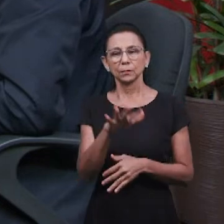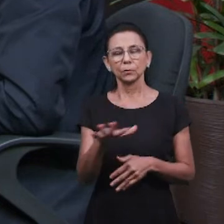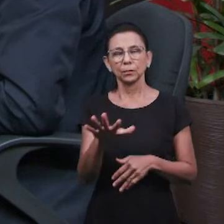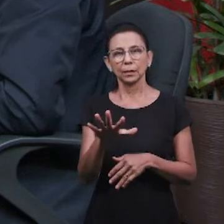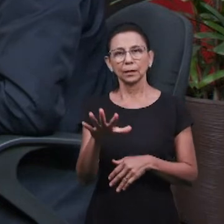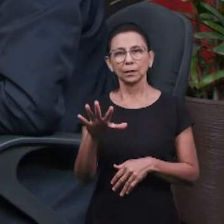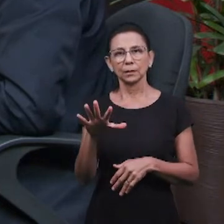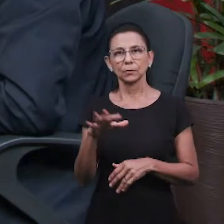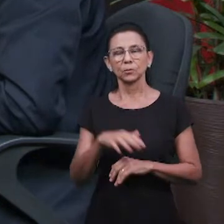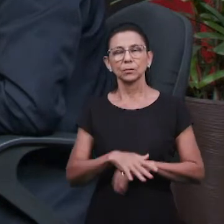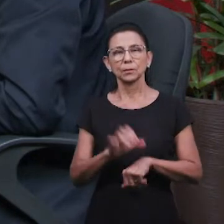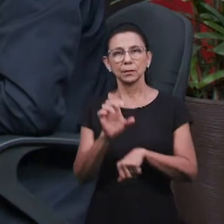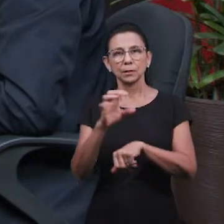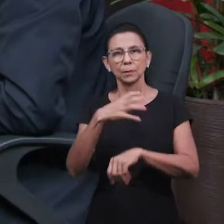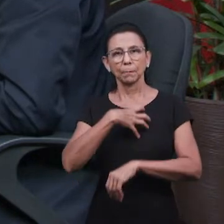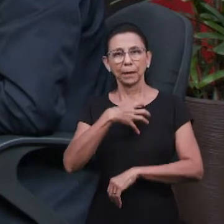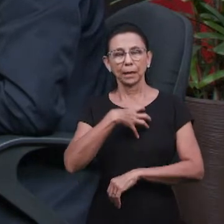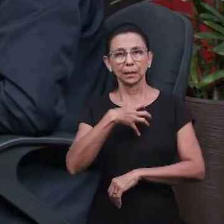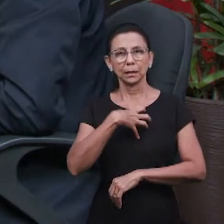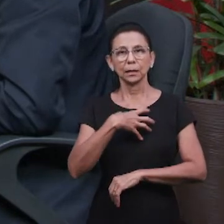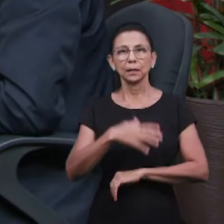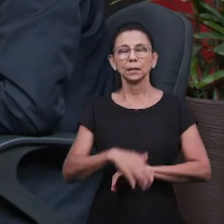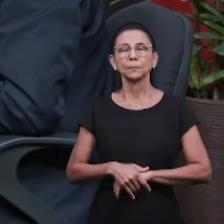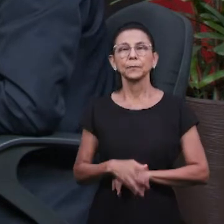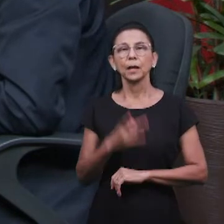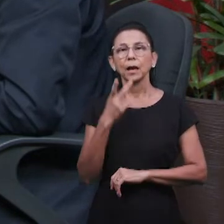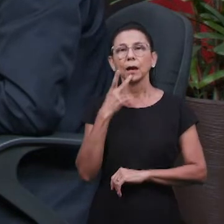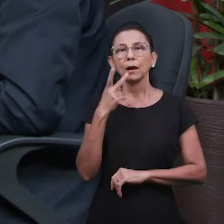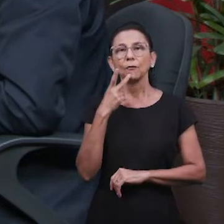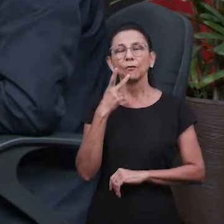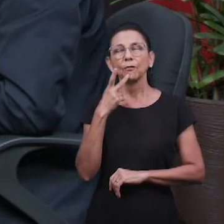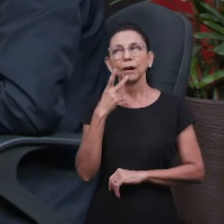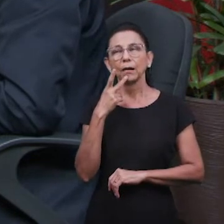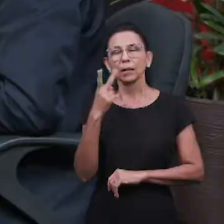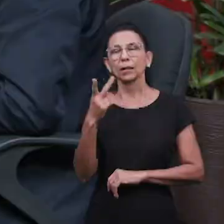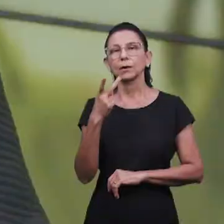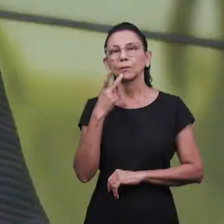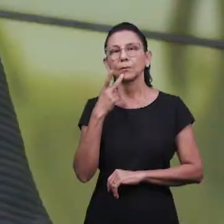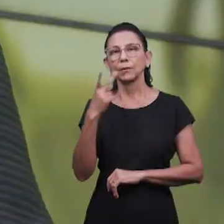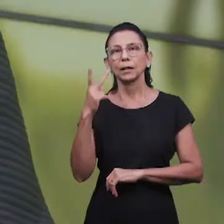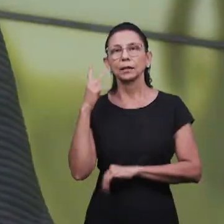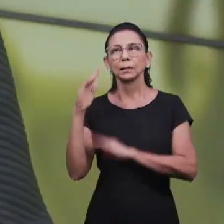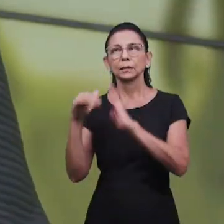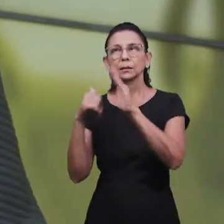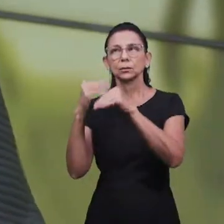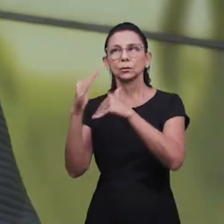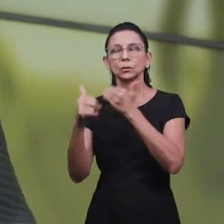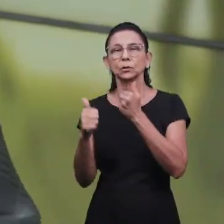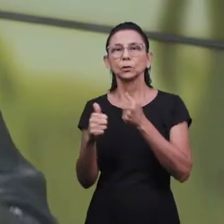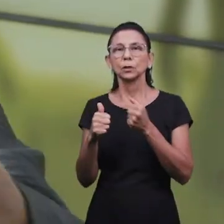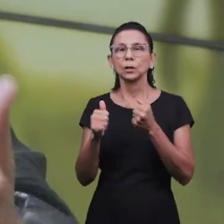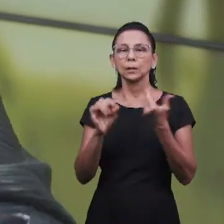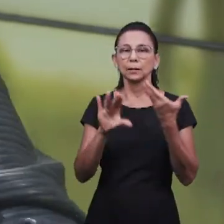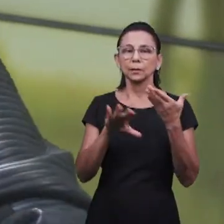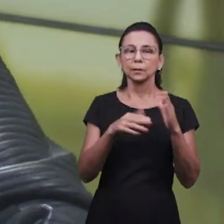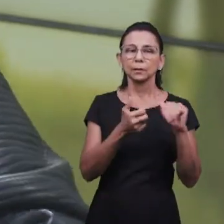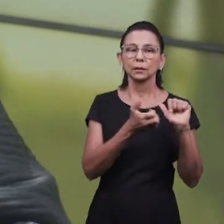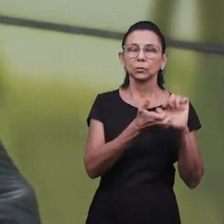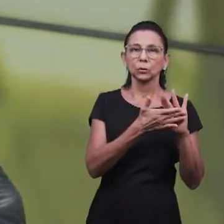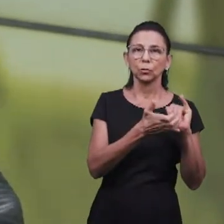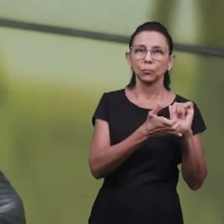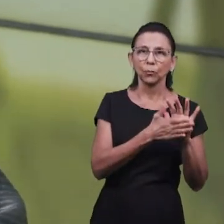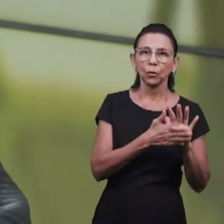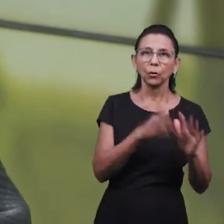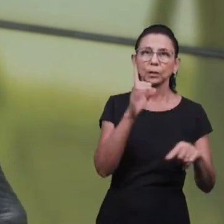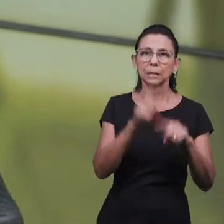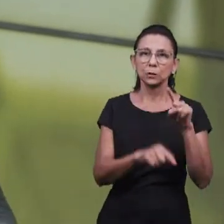No T21, né? Do síndrome de Down, que desenvolvimento de fala, né? Através ali do louvor, do aprendizado do louvor, já tocando o